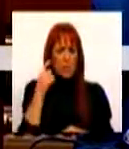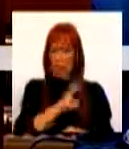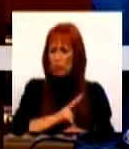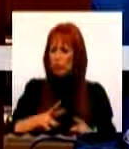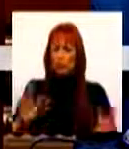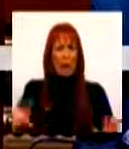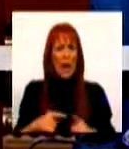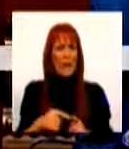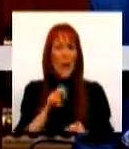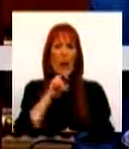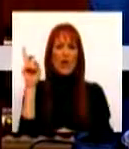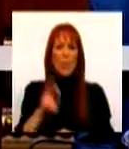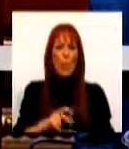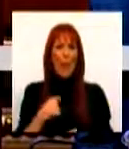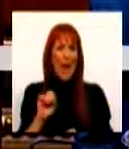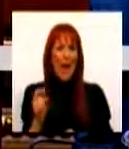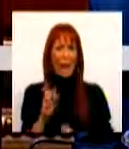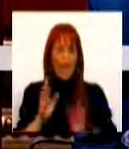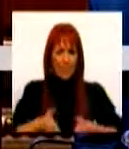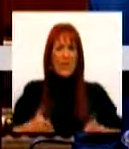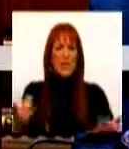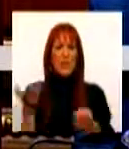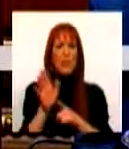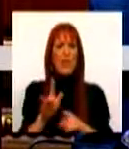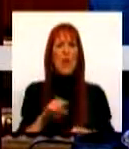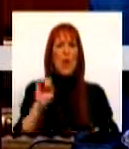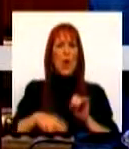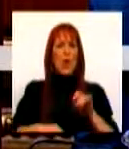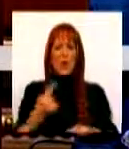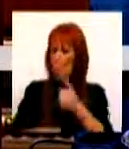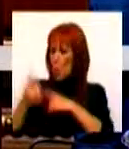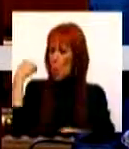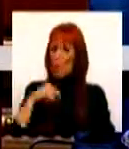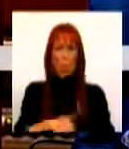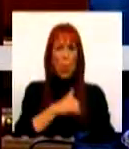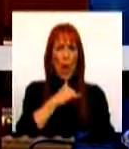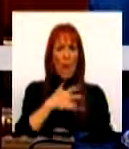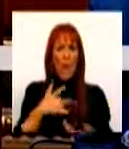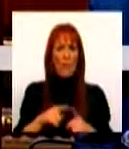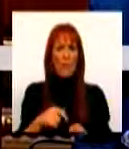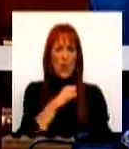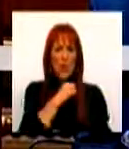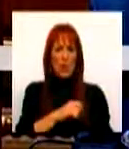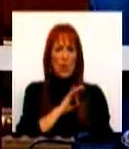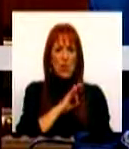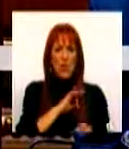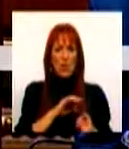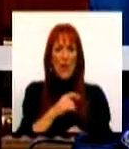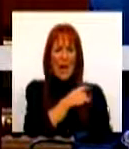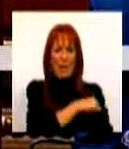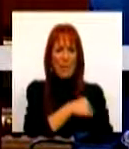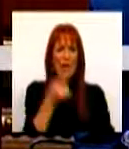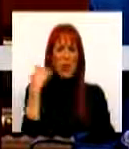como necessário, a resposta tem que ser rápida. Nomeadamente, isso aconteceu ainda ontem com o Algarve, com a autorização dos enfermeiros para o Algarve, que foi